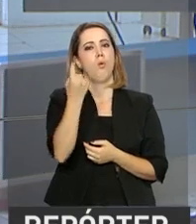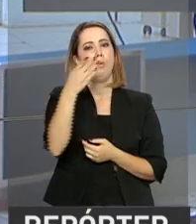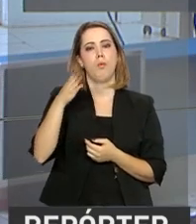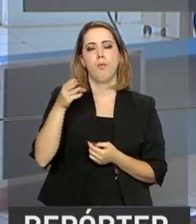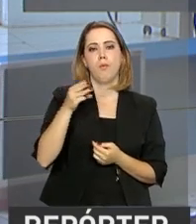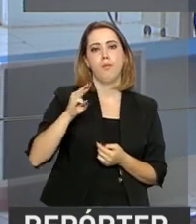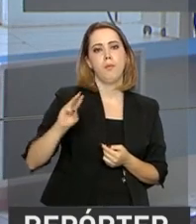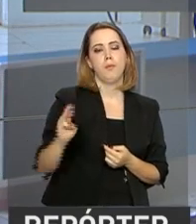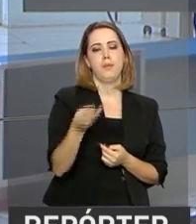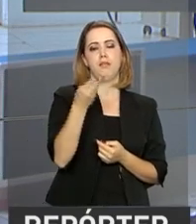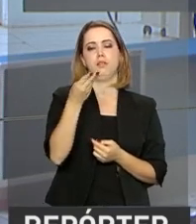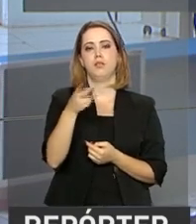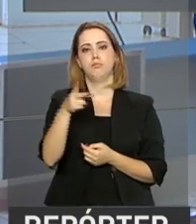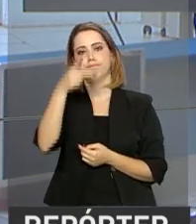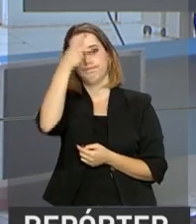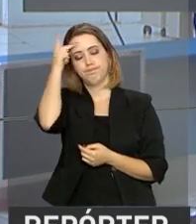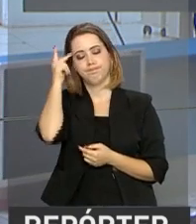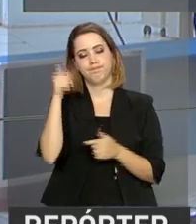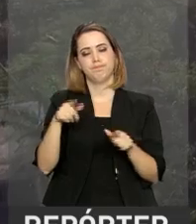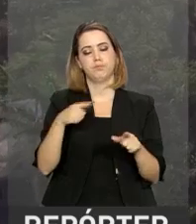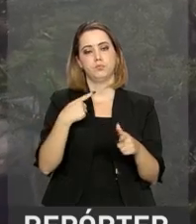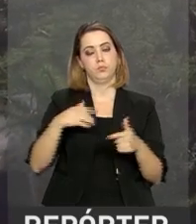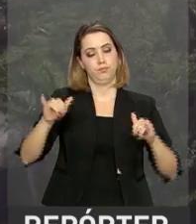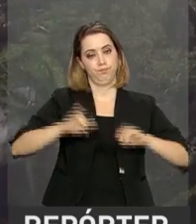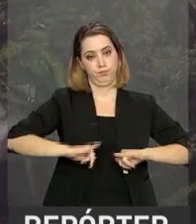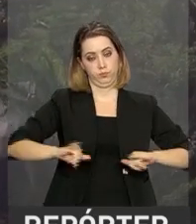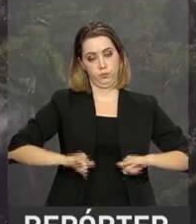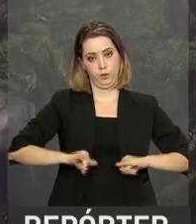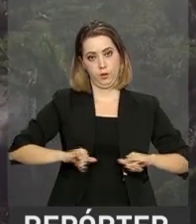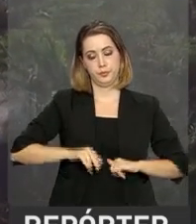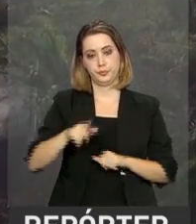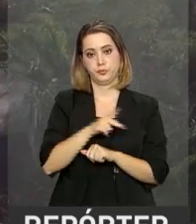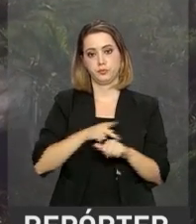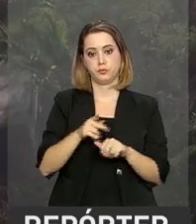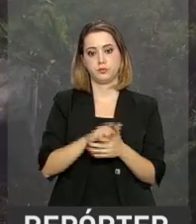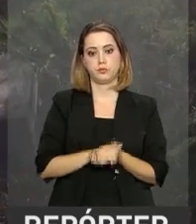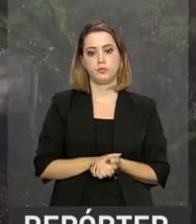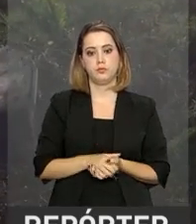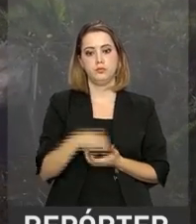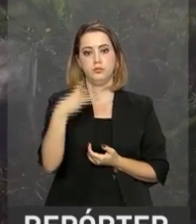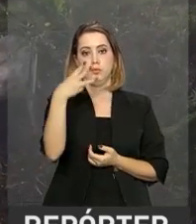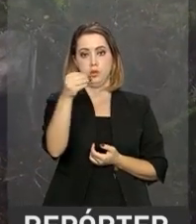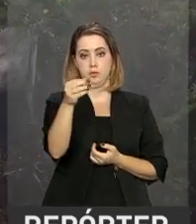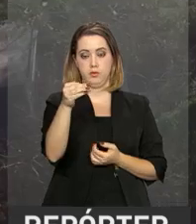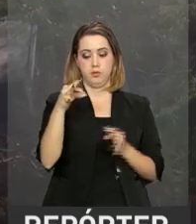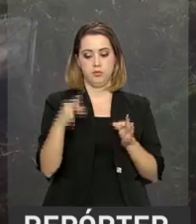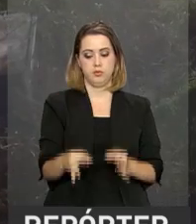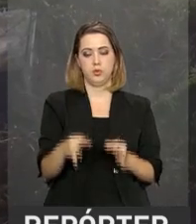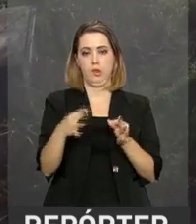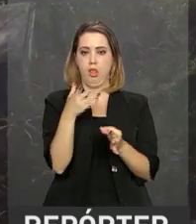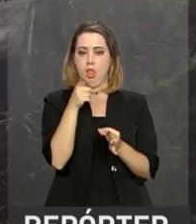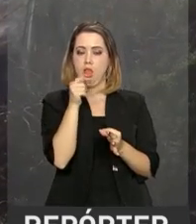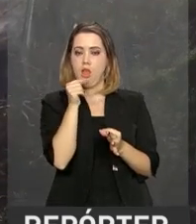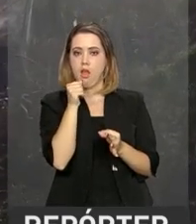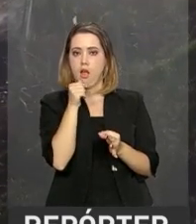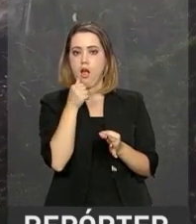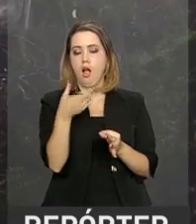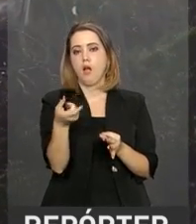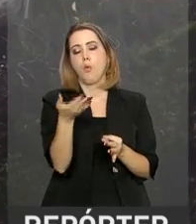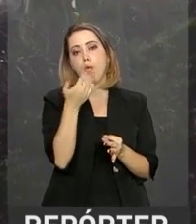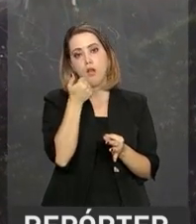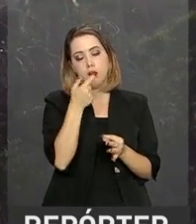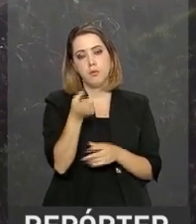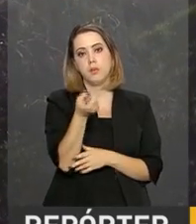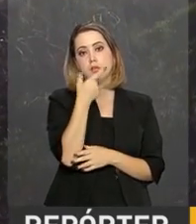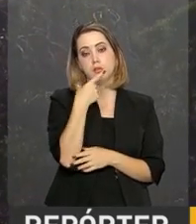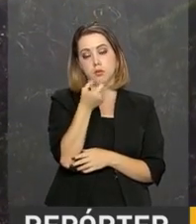e meio de pessoas no país na semana passada 300 toneladas de água alimentos e remédios já foram escoltadas pelas